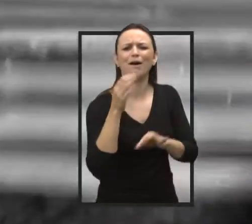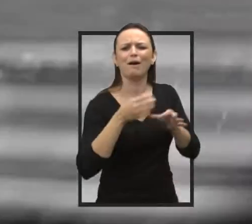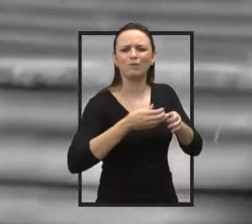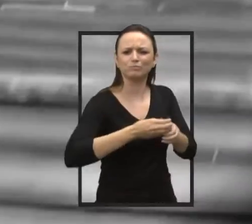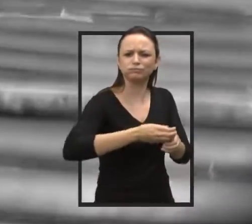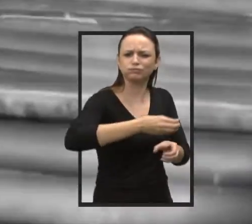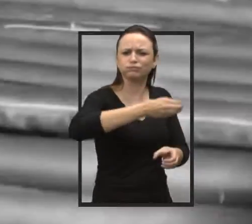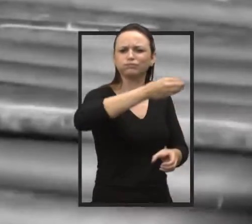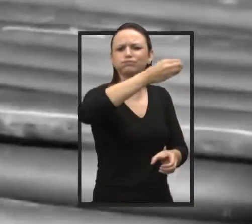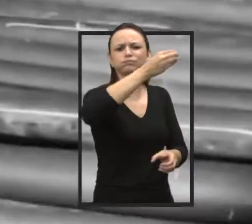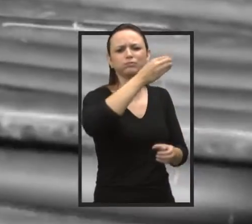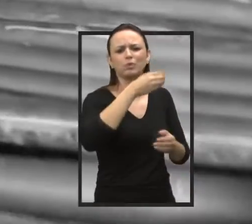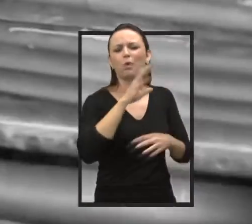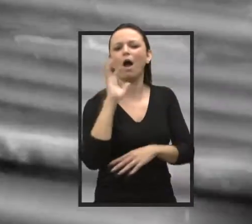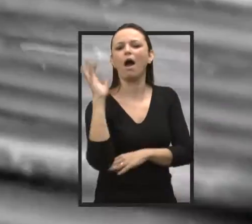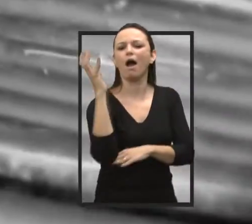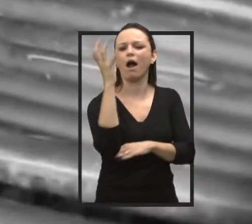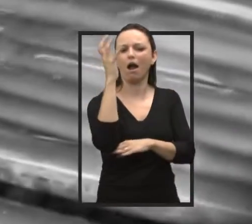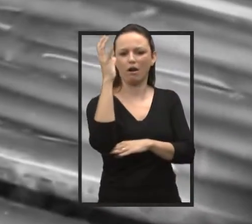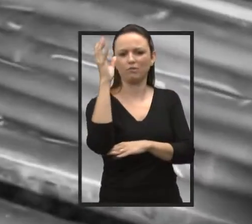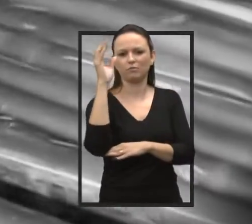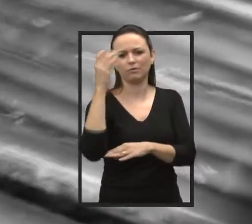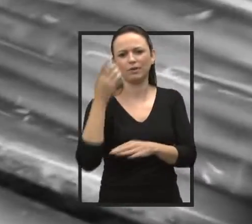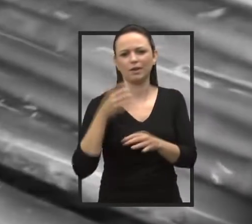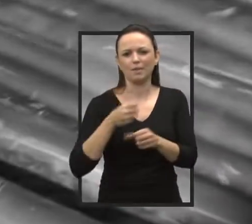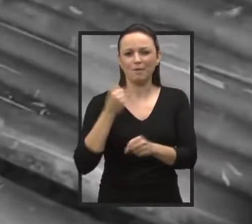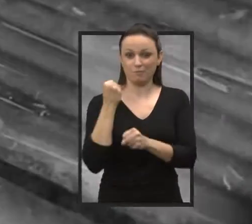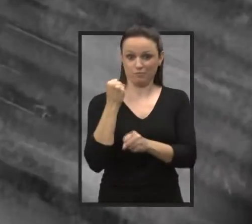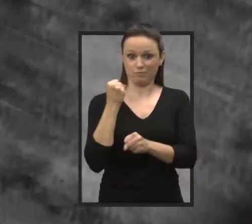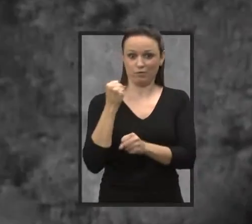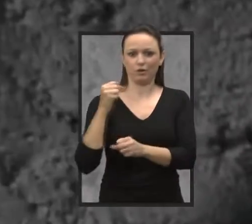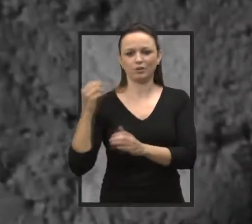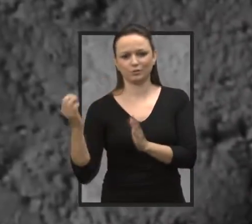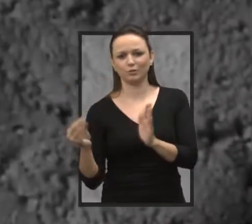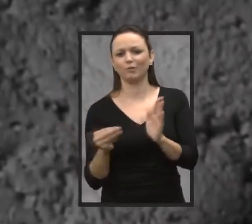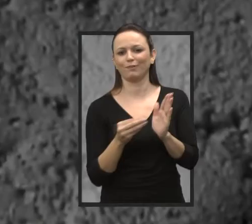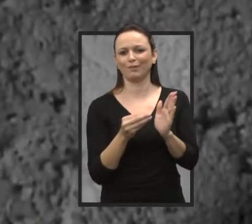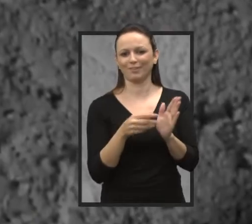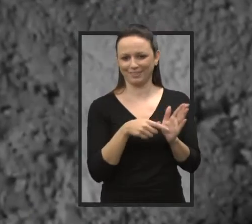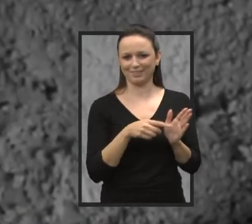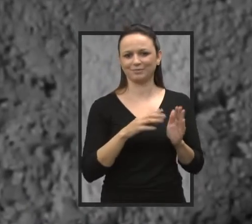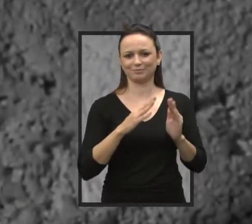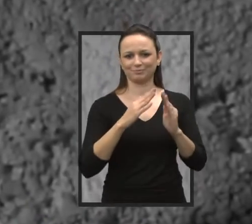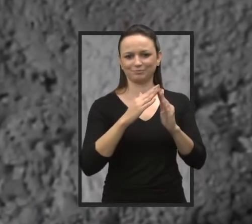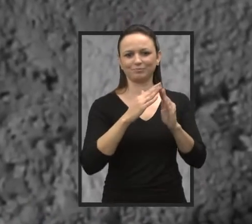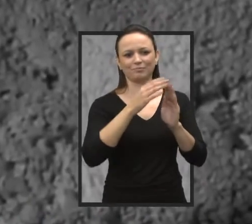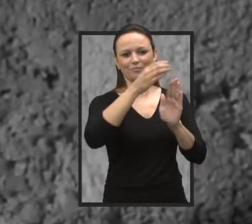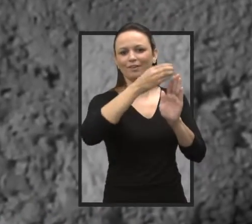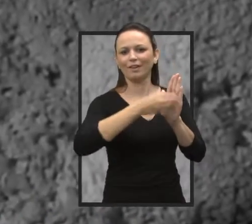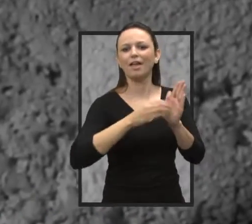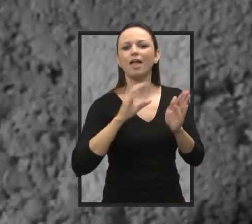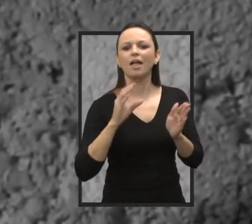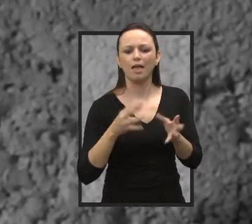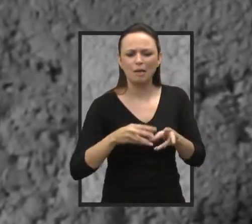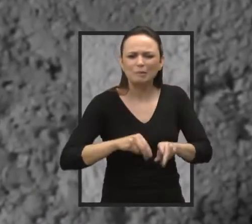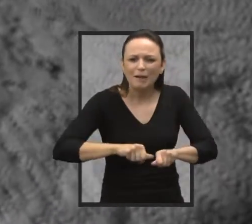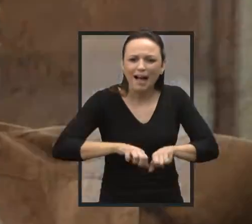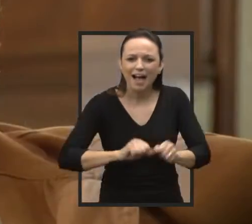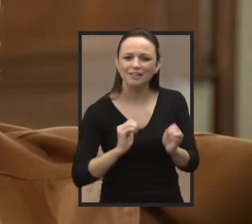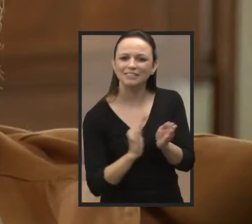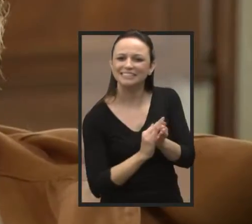ou qualquer outra árvore um pouquinho mais resistente, e chapava o barro com a mão, barro,